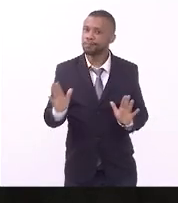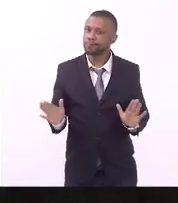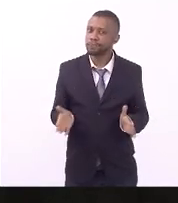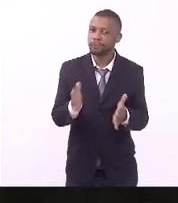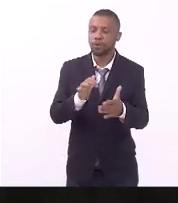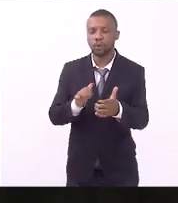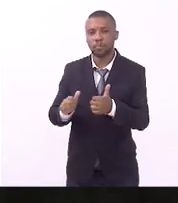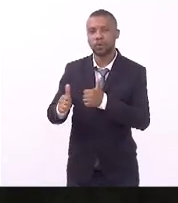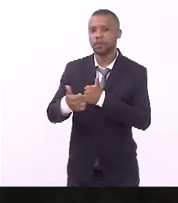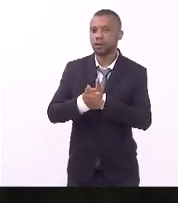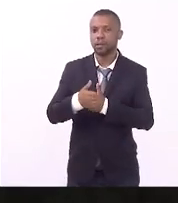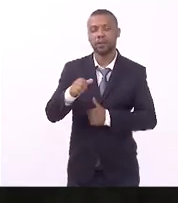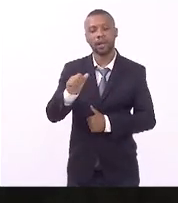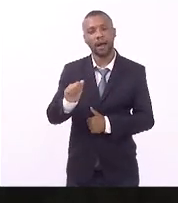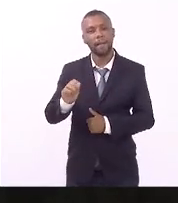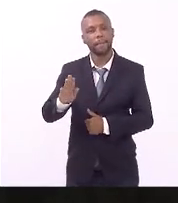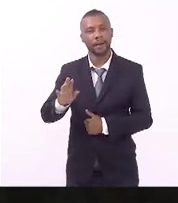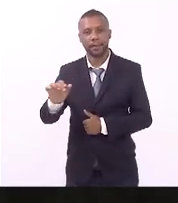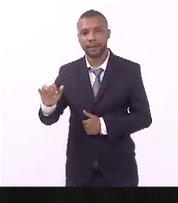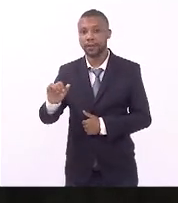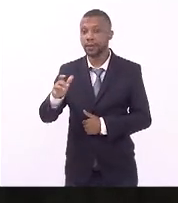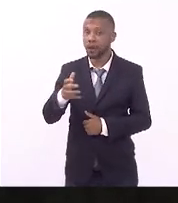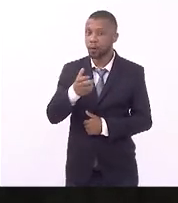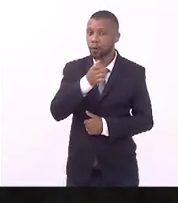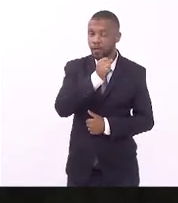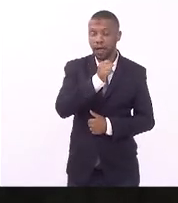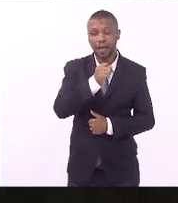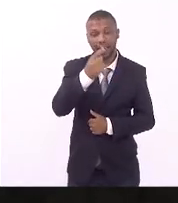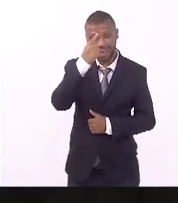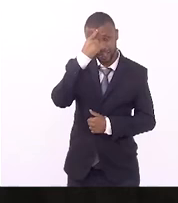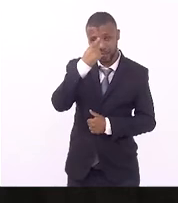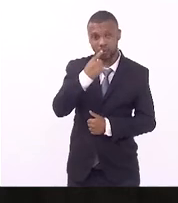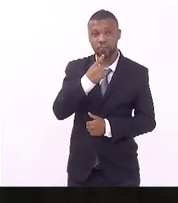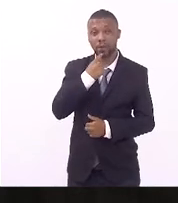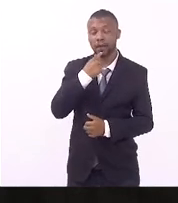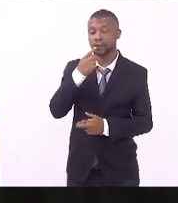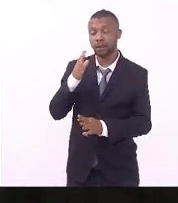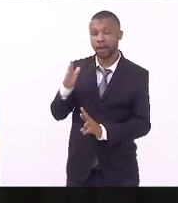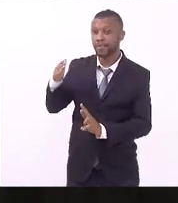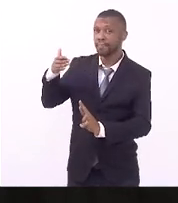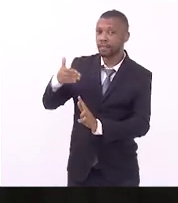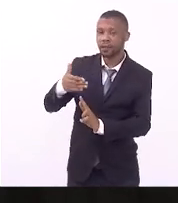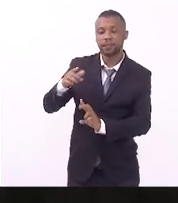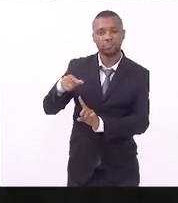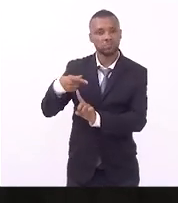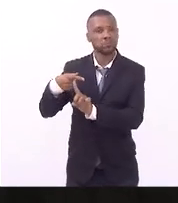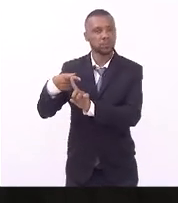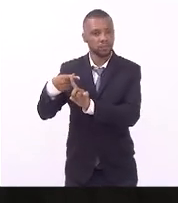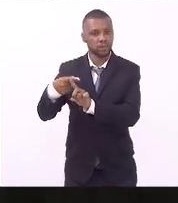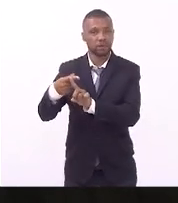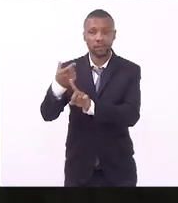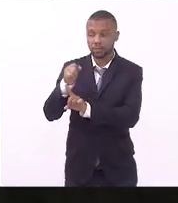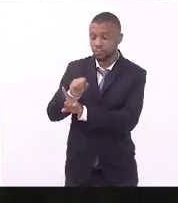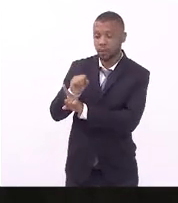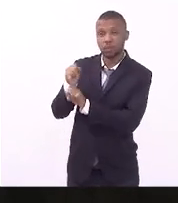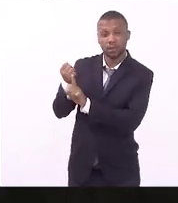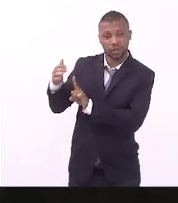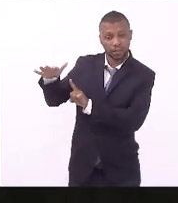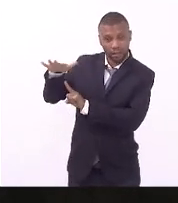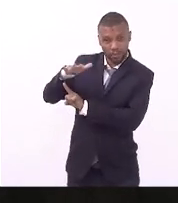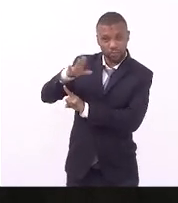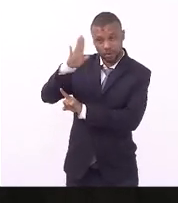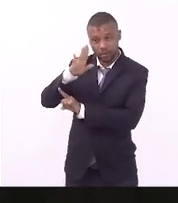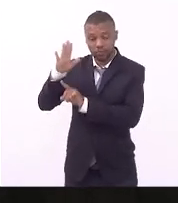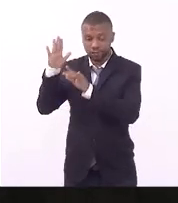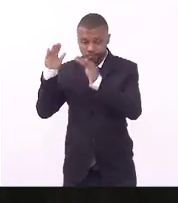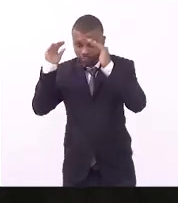protagonismo da BI, recuperar a sua imagem positiva e tão respeitada por toda a sociedade brasileira. Quero, nesse momento, compartilhar com